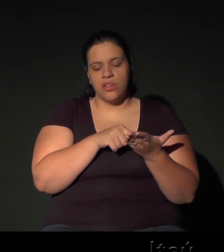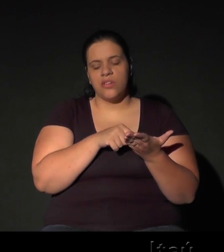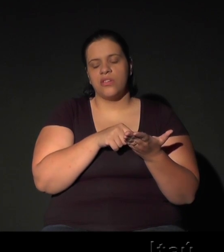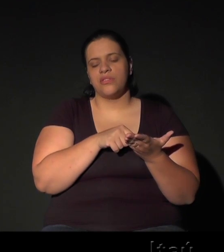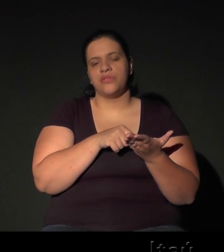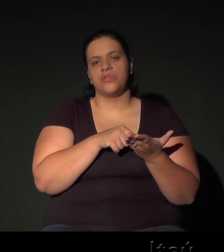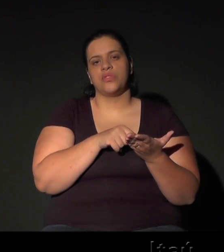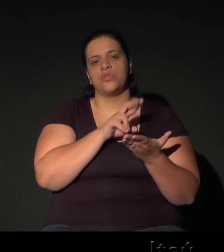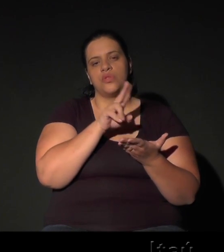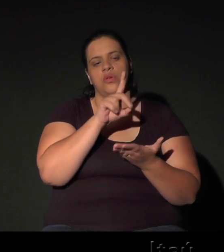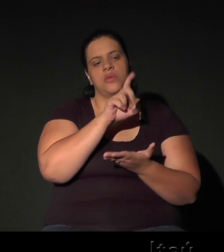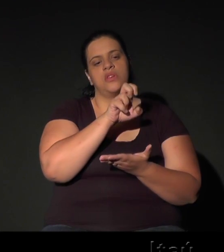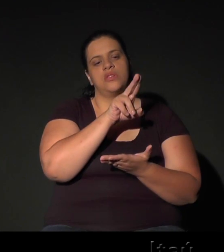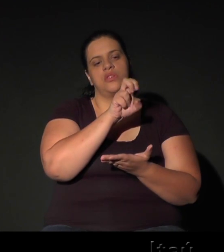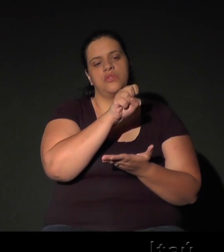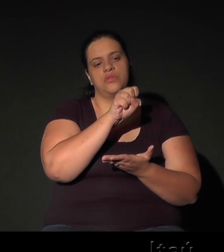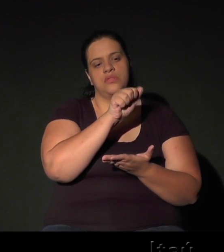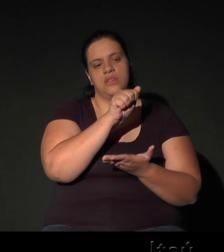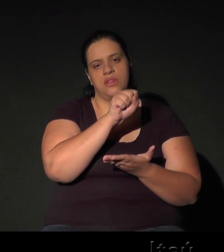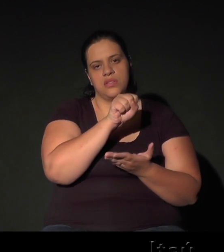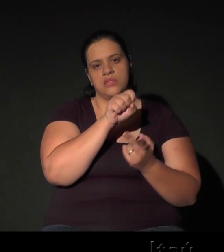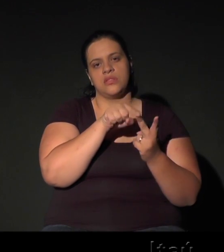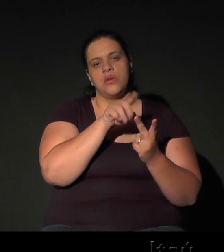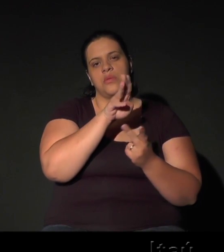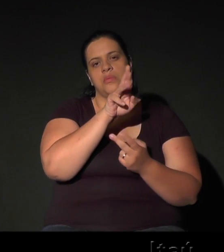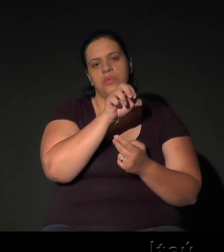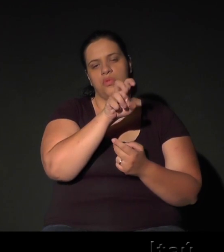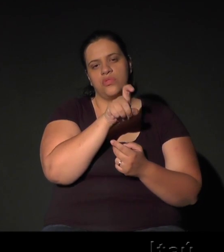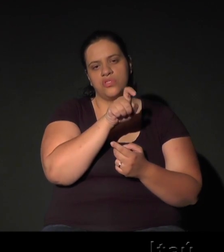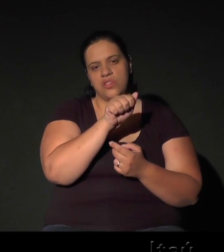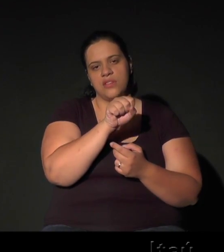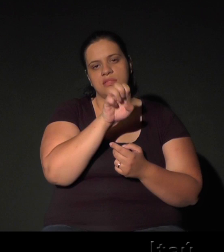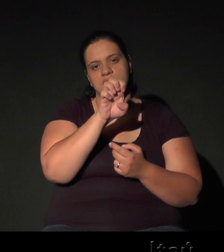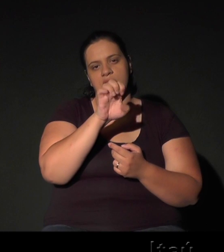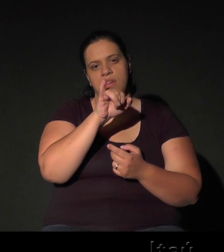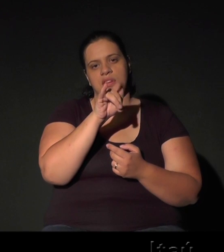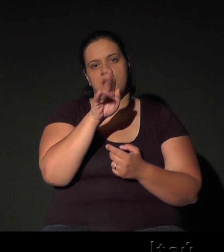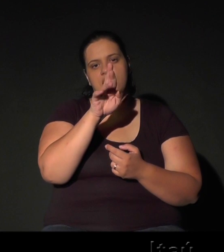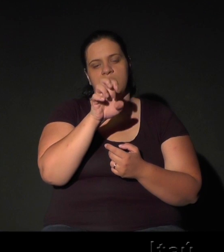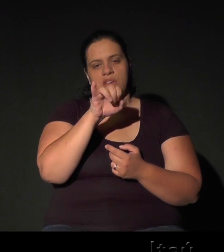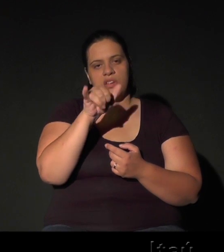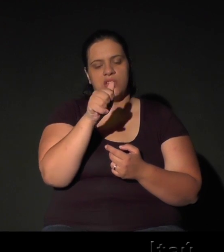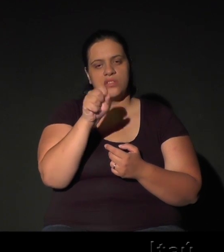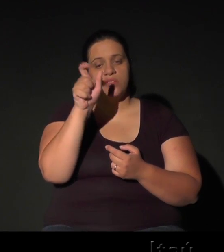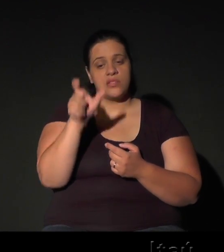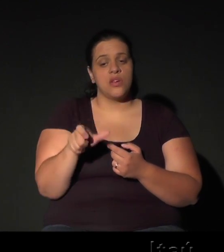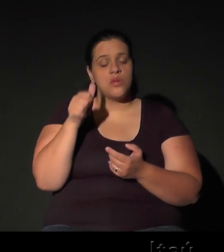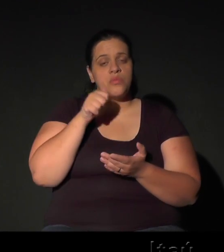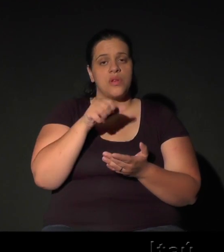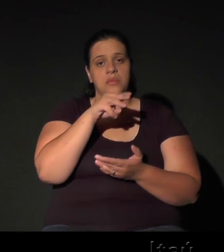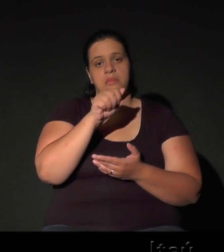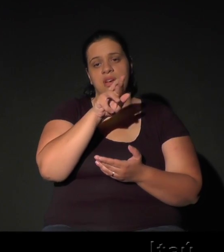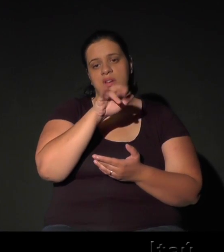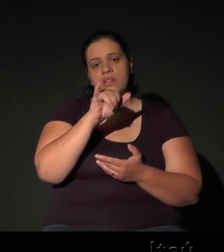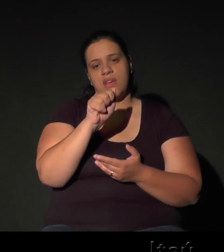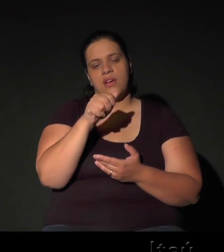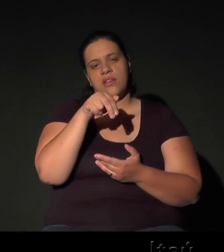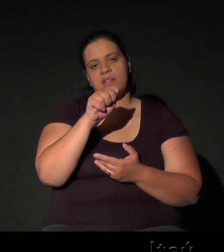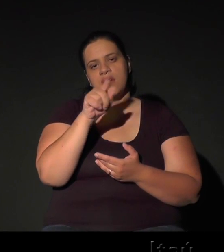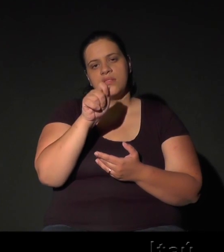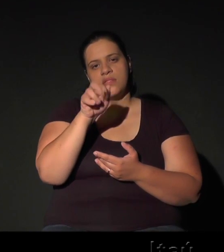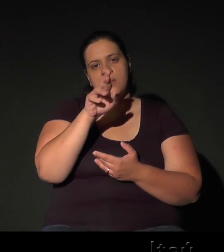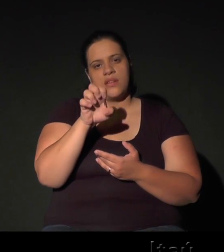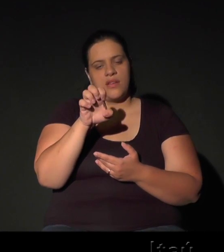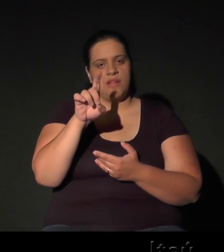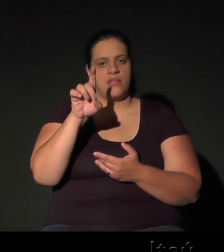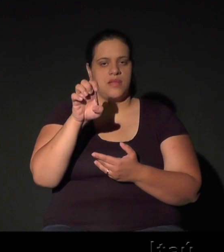eh deusas bruxas e igreja conhece séculos de perseguição da Maria Nazaré vin de Barros ela pega